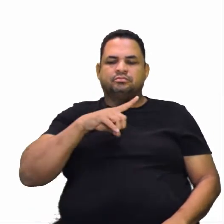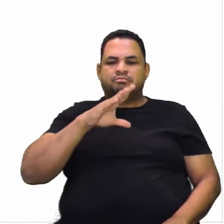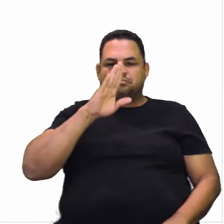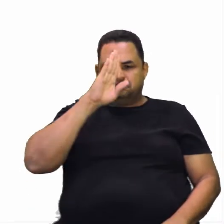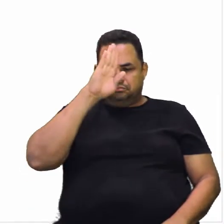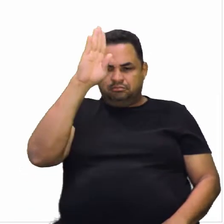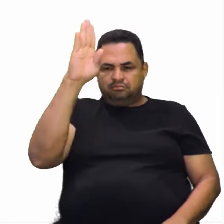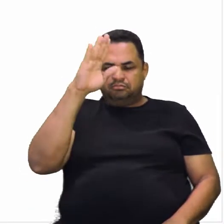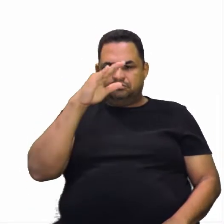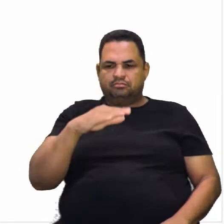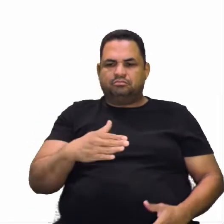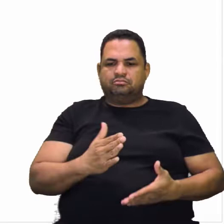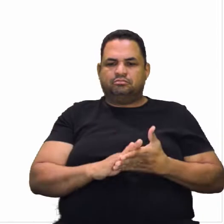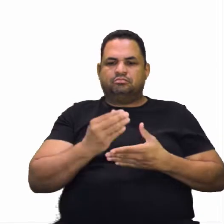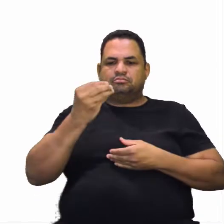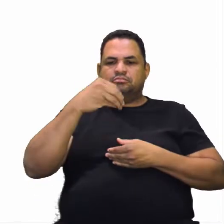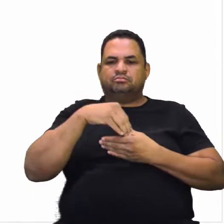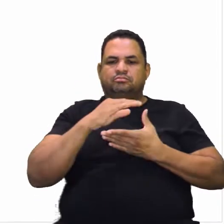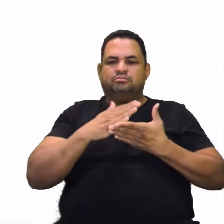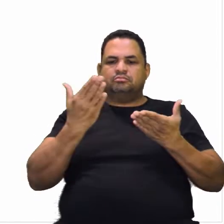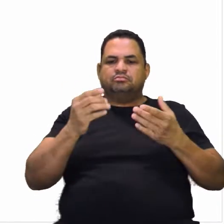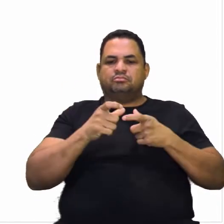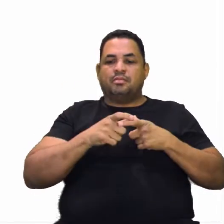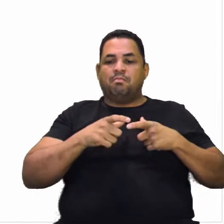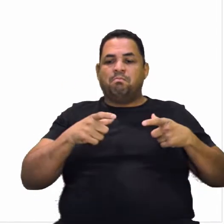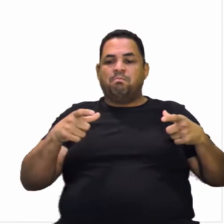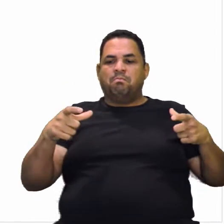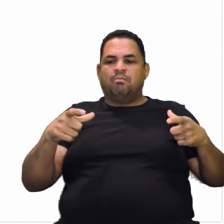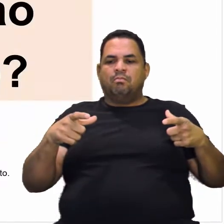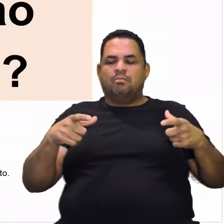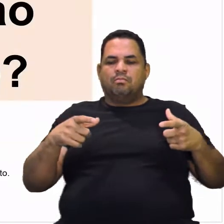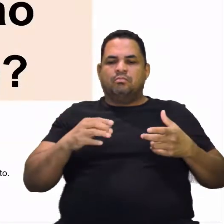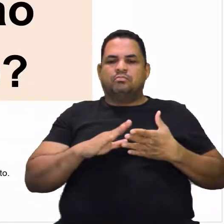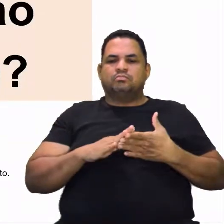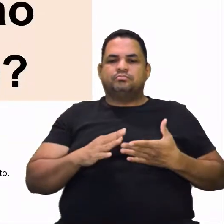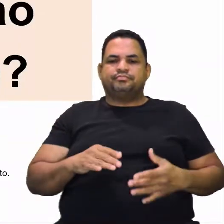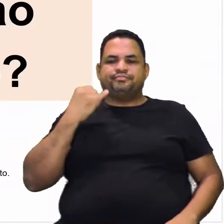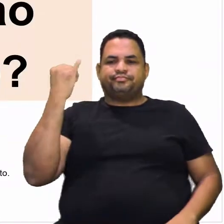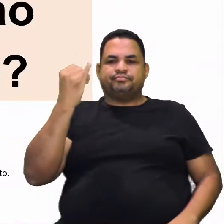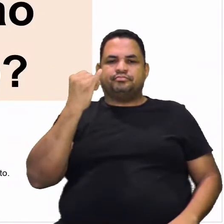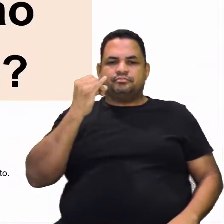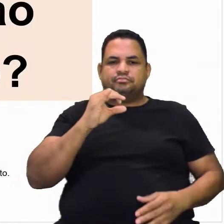muito grande aqui nessa parte insular. Era a maior ilha e era a mais importante ilha.